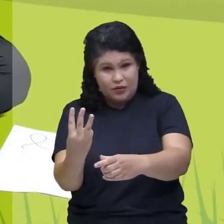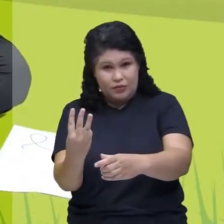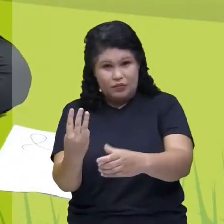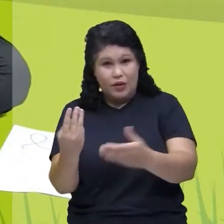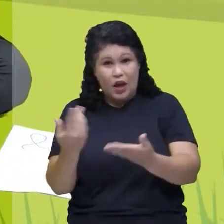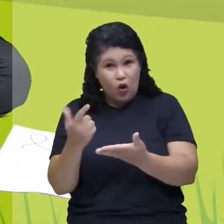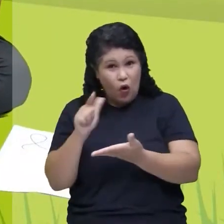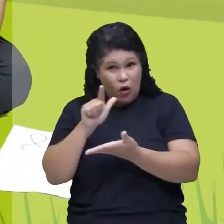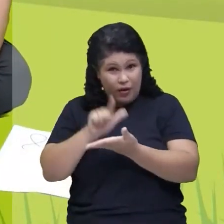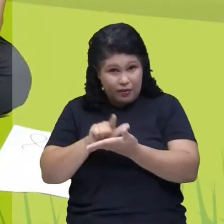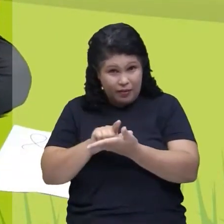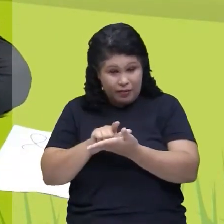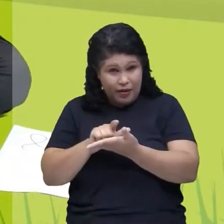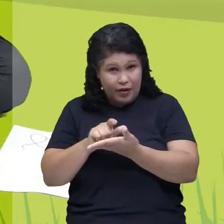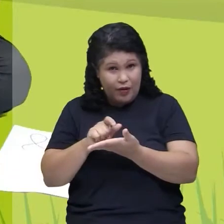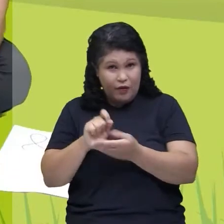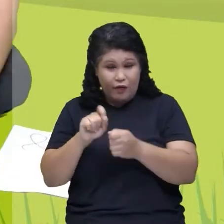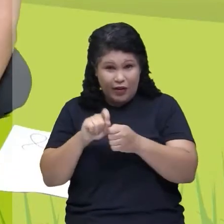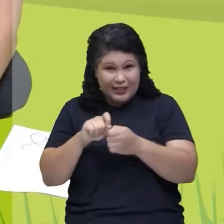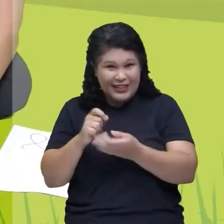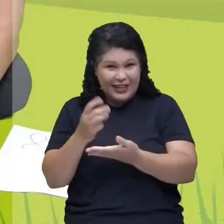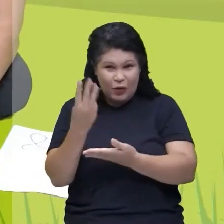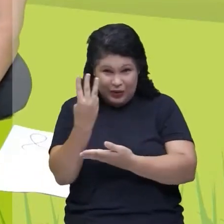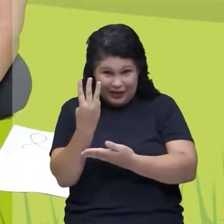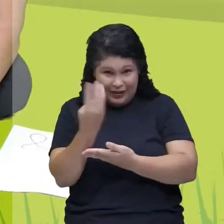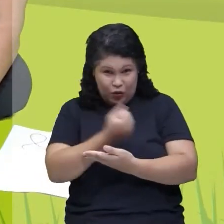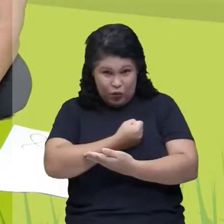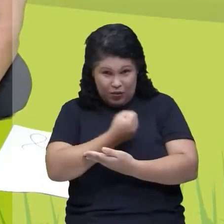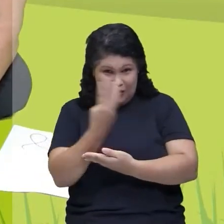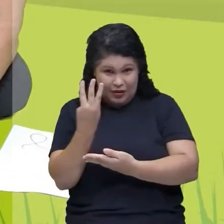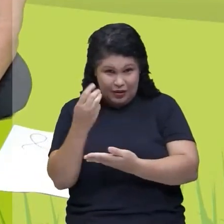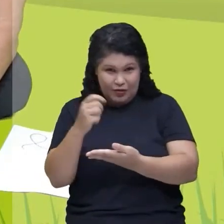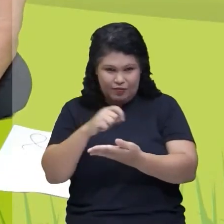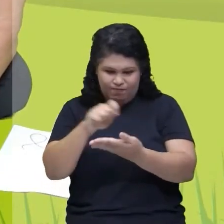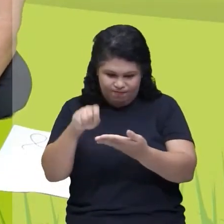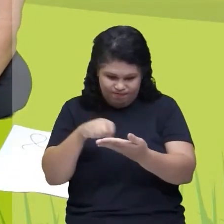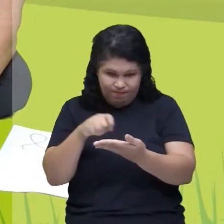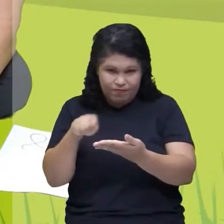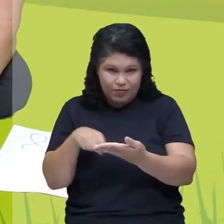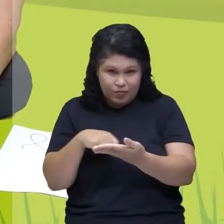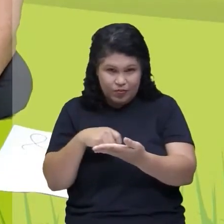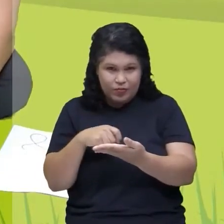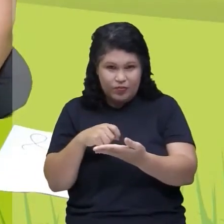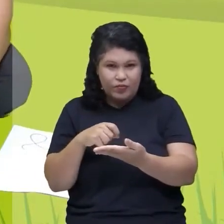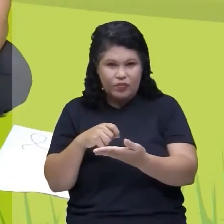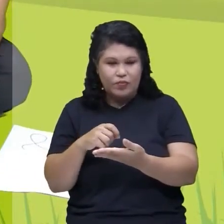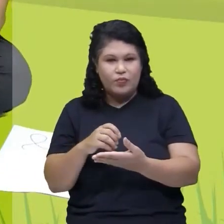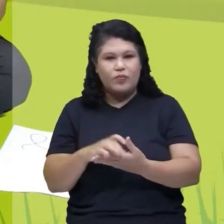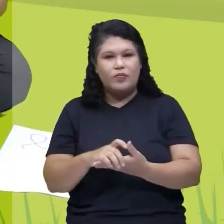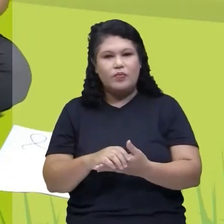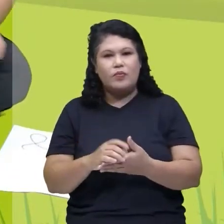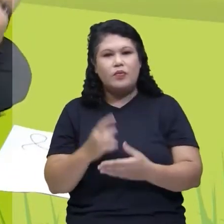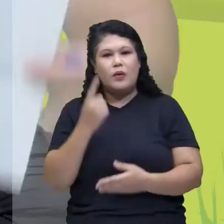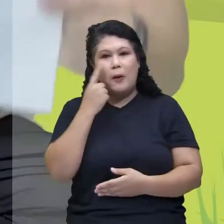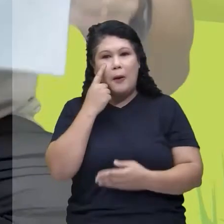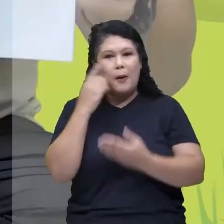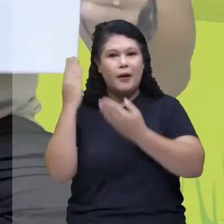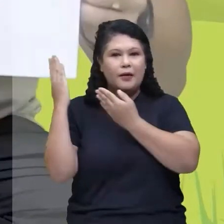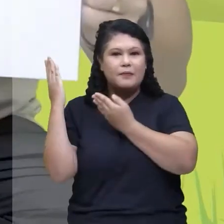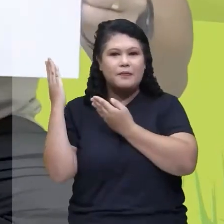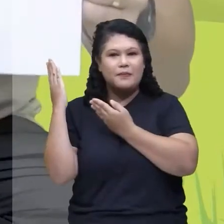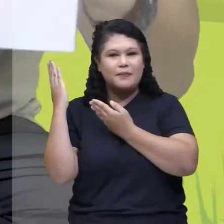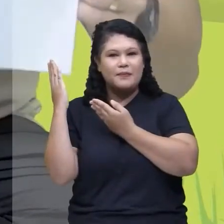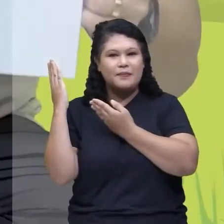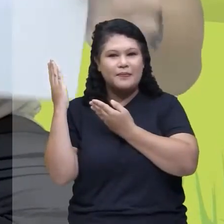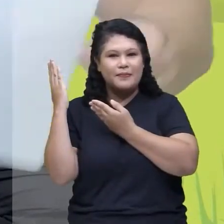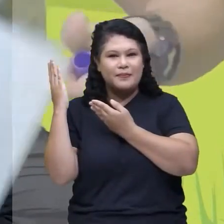3. Muito fácil fazer o número 3. Eu aprendi com a minha professora. Número 3. Ficou